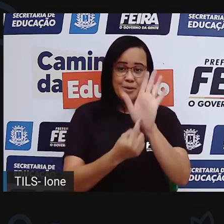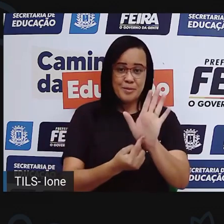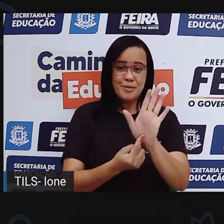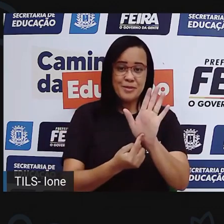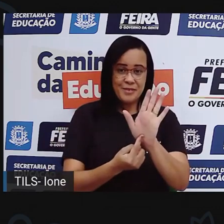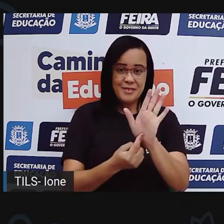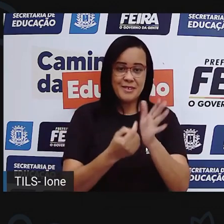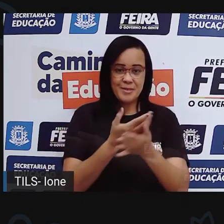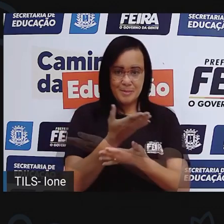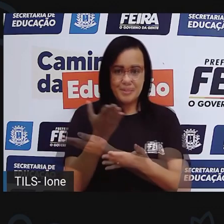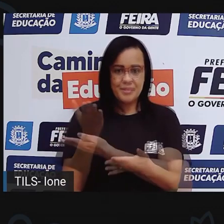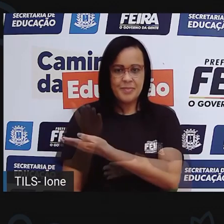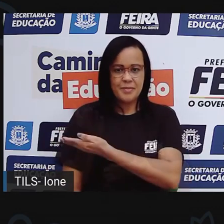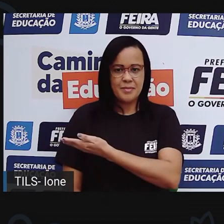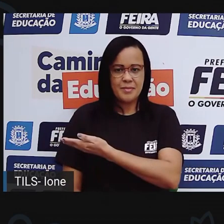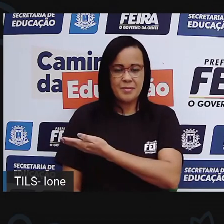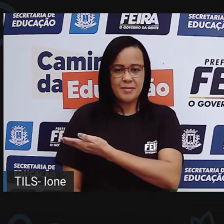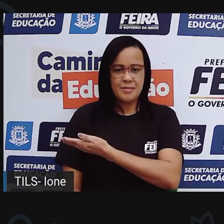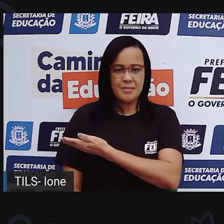consigo.